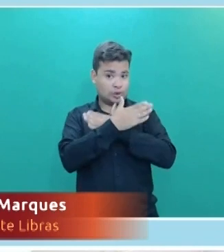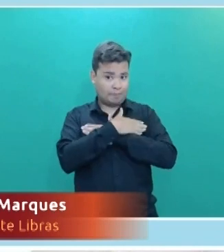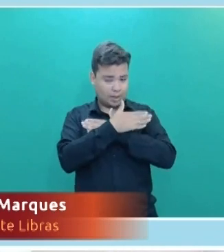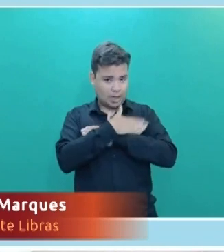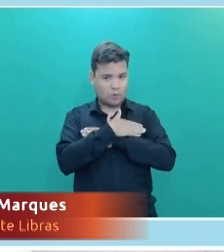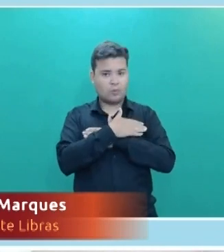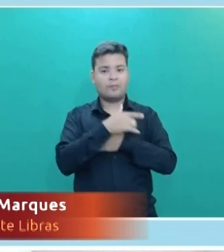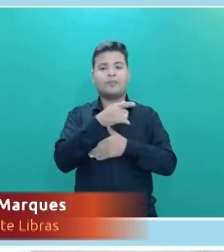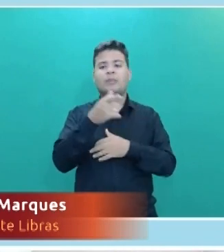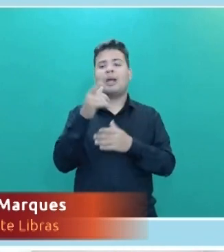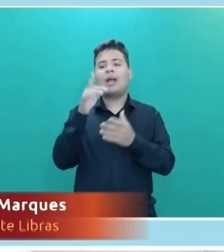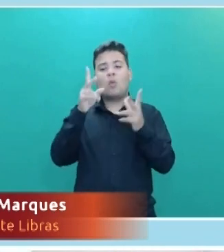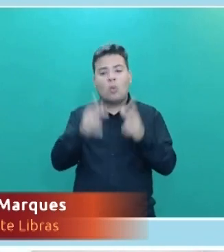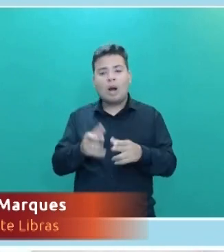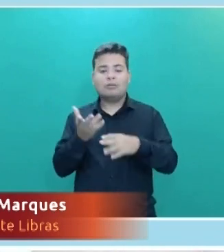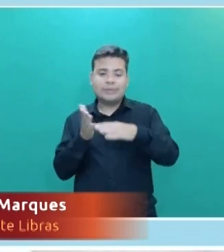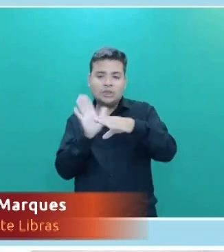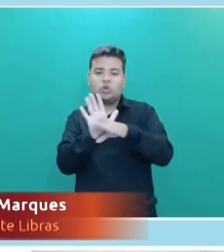para esse trabalhador, né?